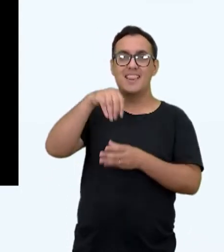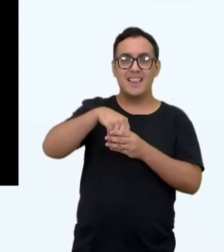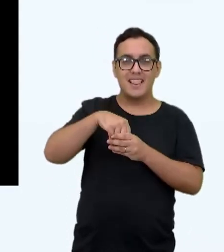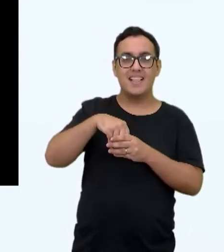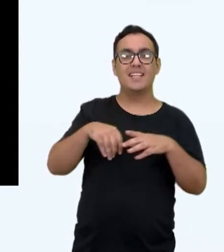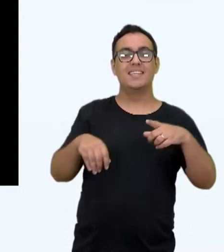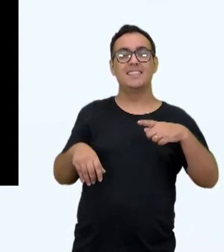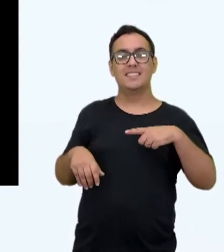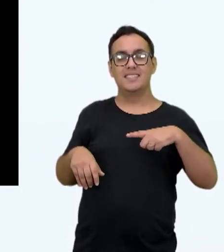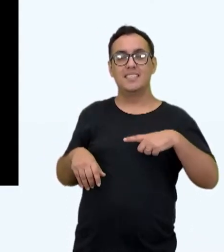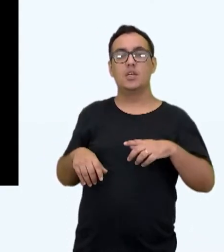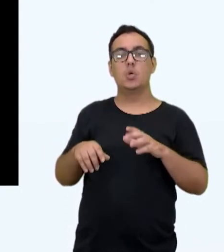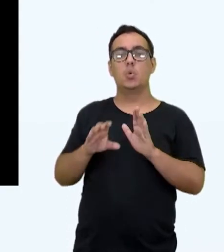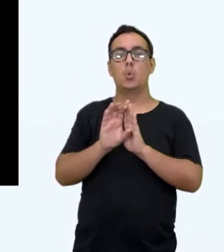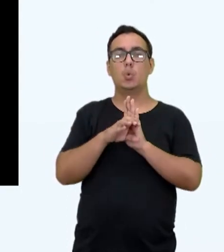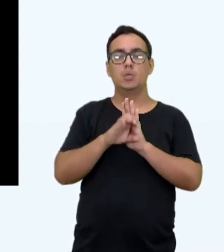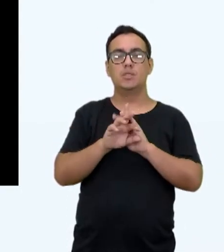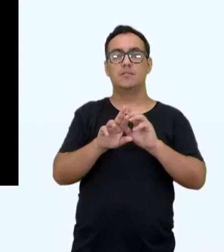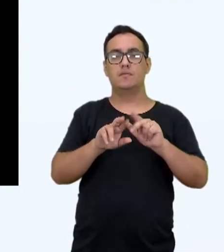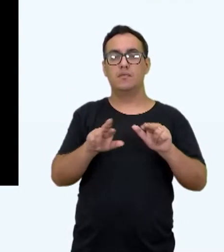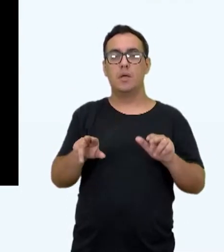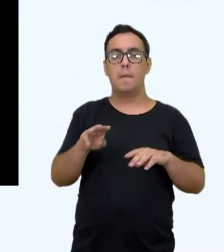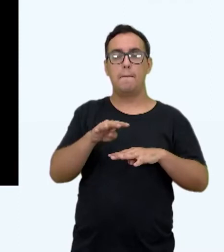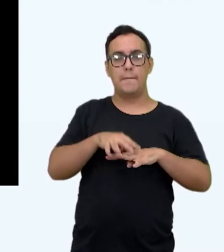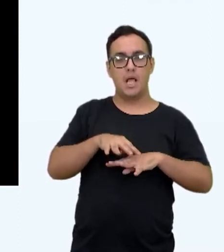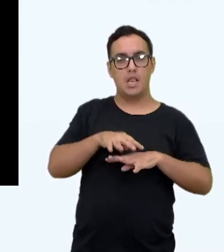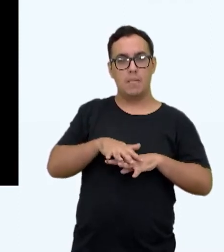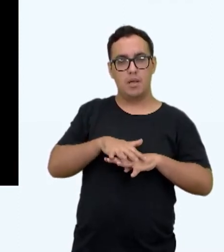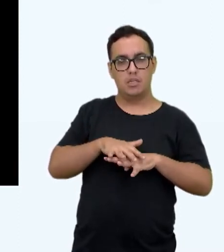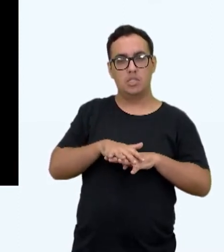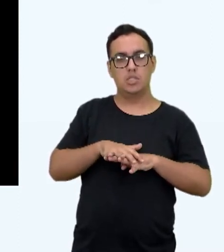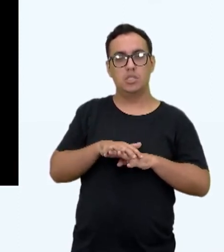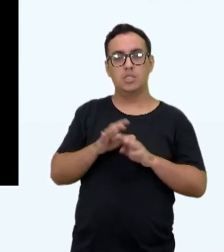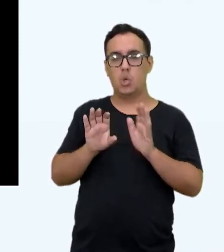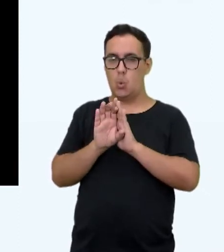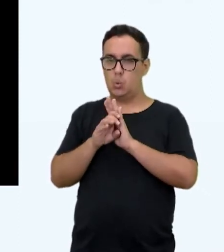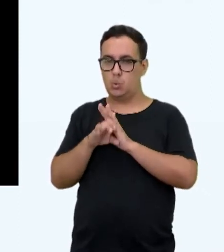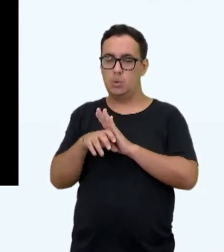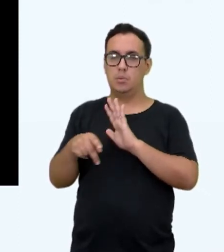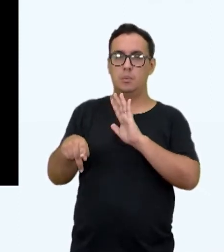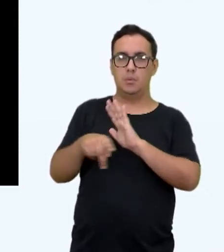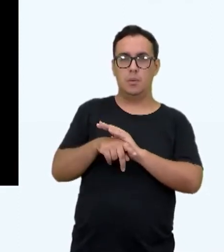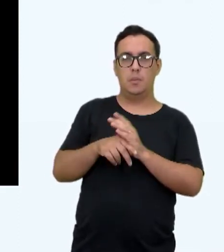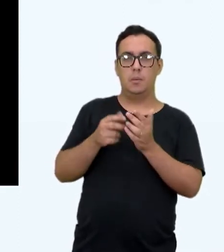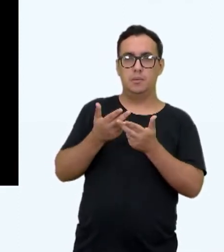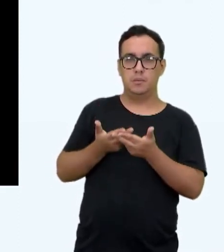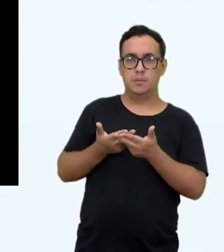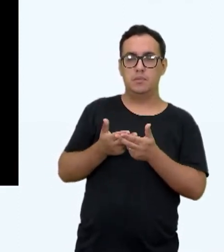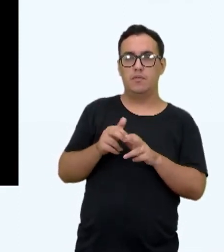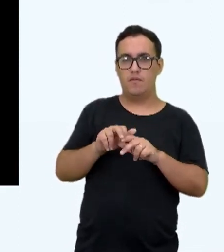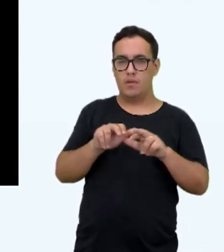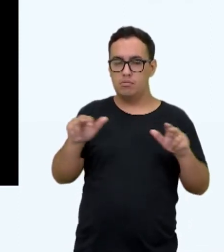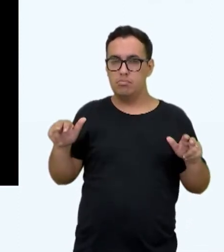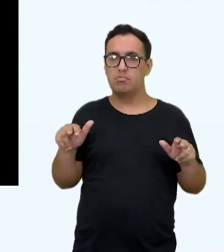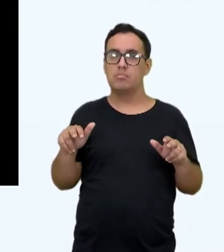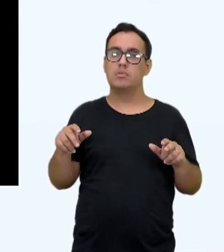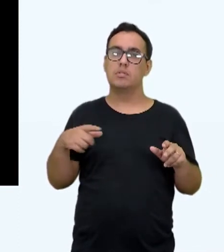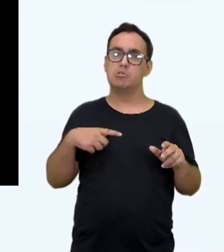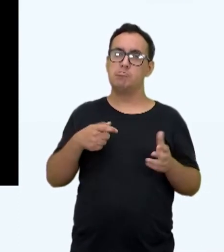a conceituação de uma matemática, conceituação de uma ciência